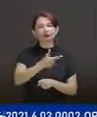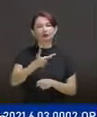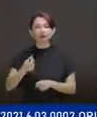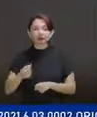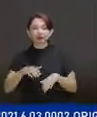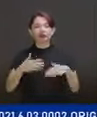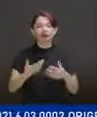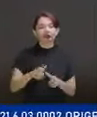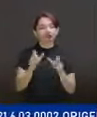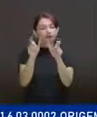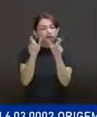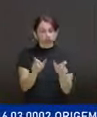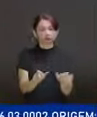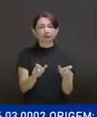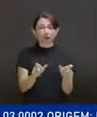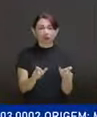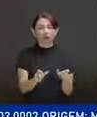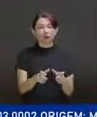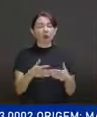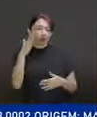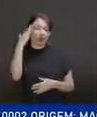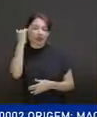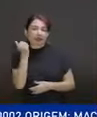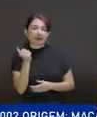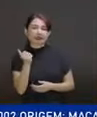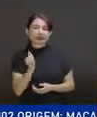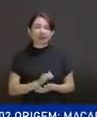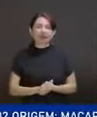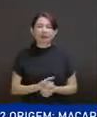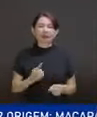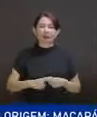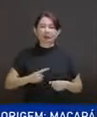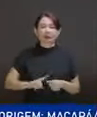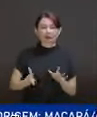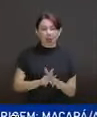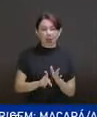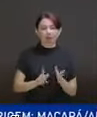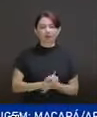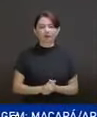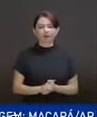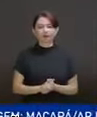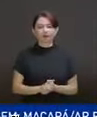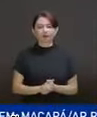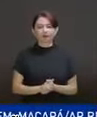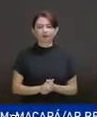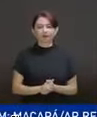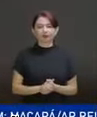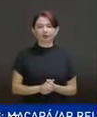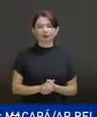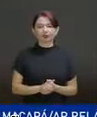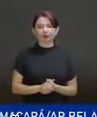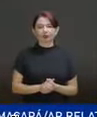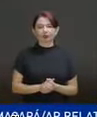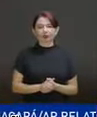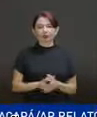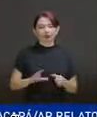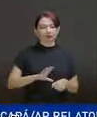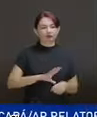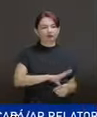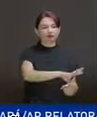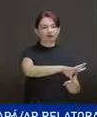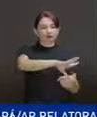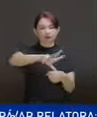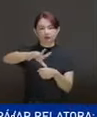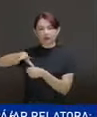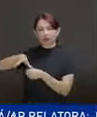os próprios embargados reconheceram que os fatos dizem respeito àqueles objetos de apuração sob as óticas